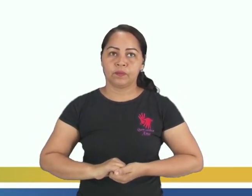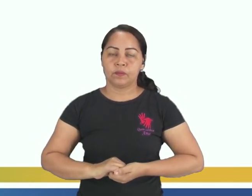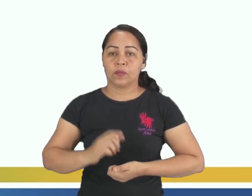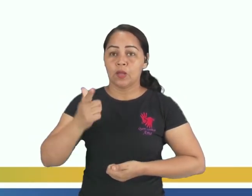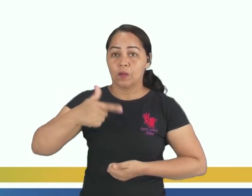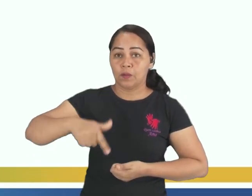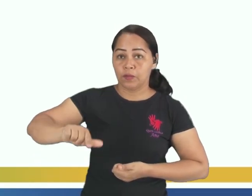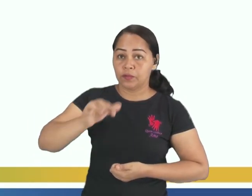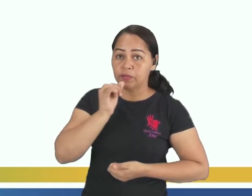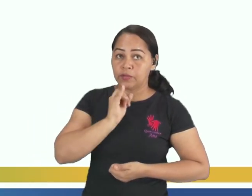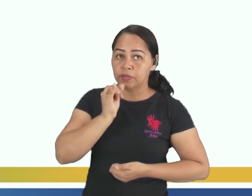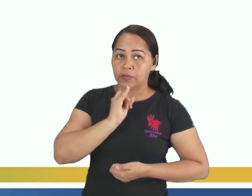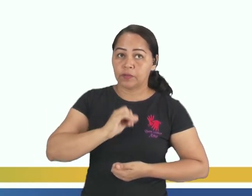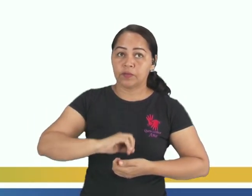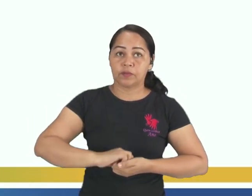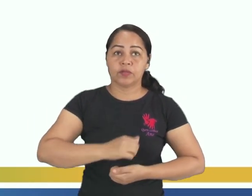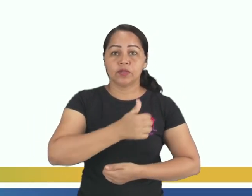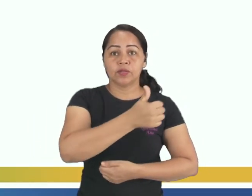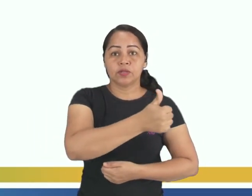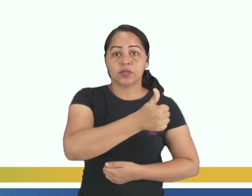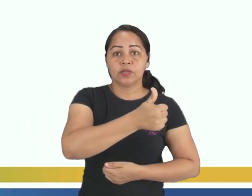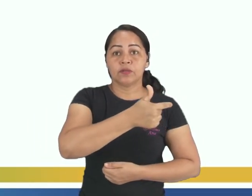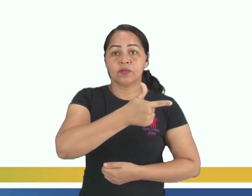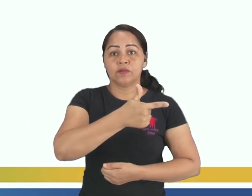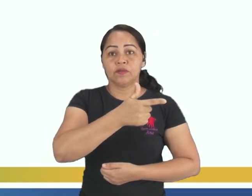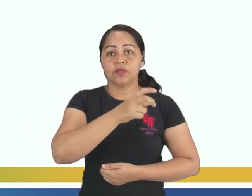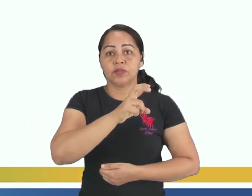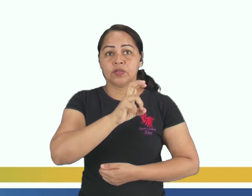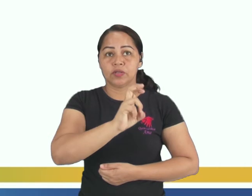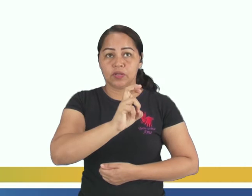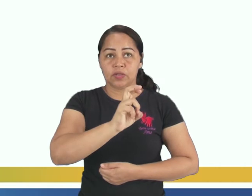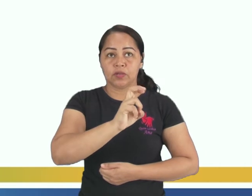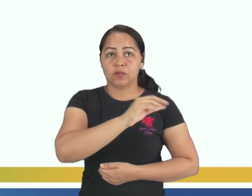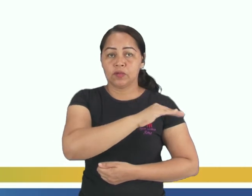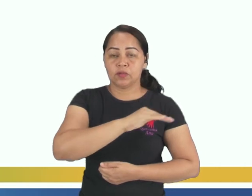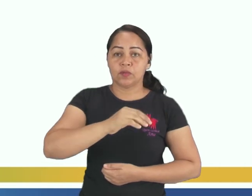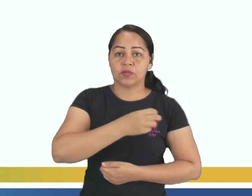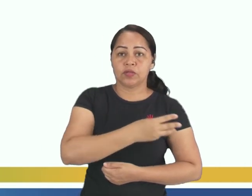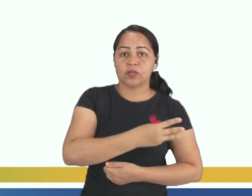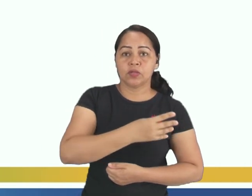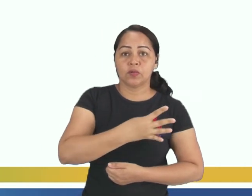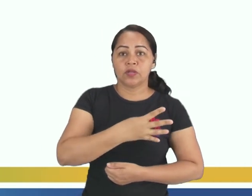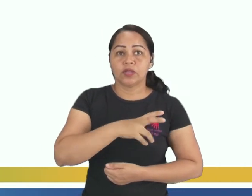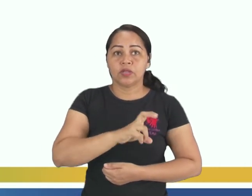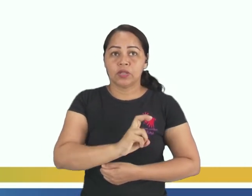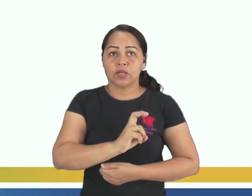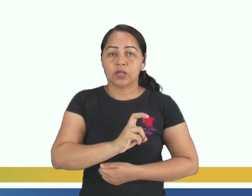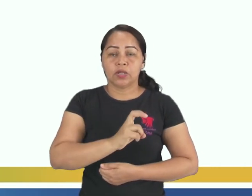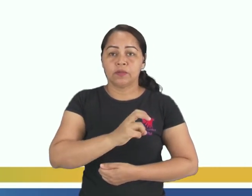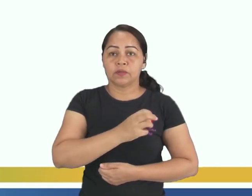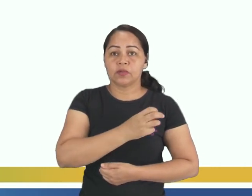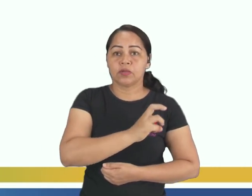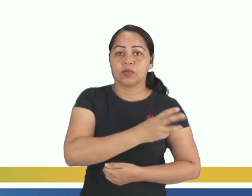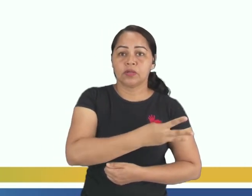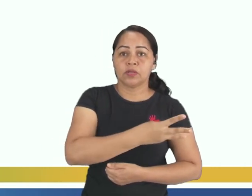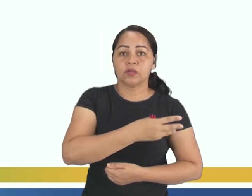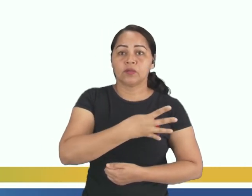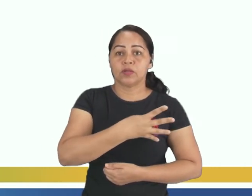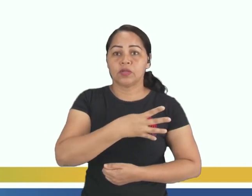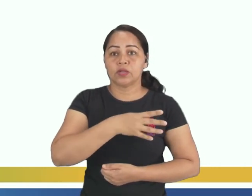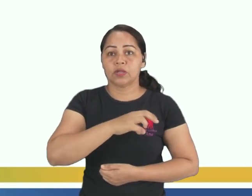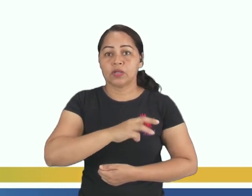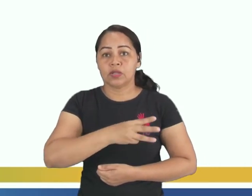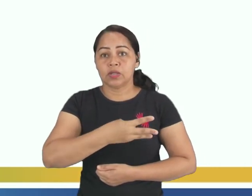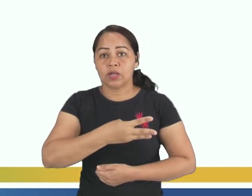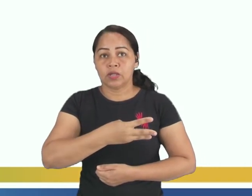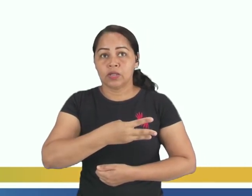B. 125 sobre 343 elevado a menos 1 terço. Bom, não se